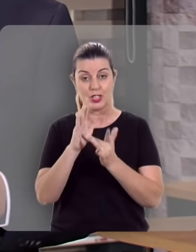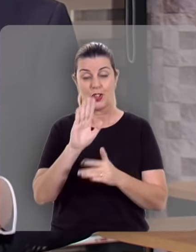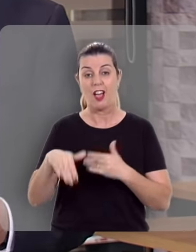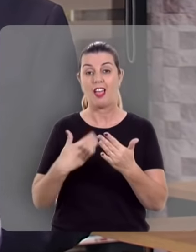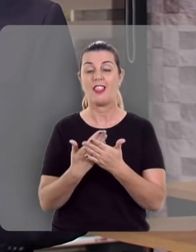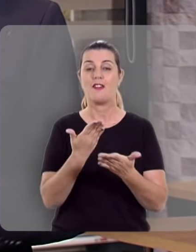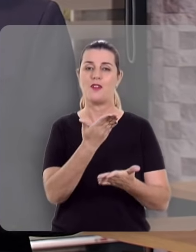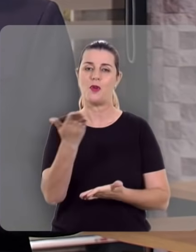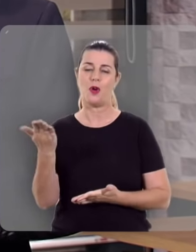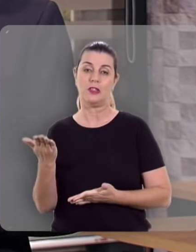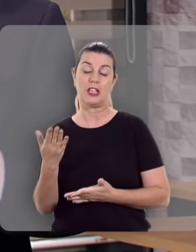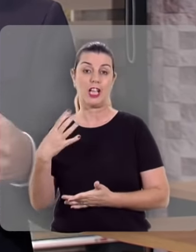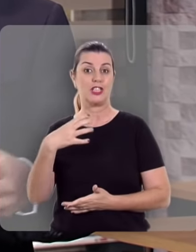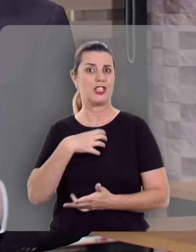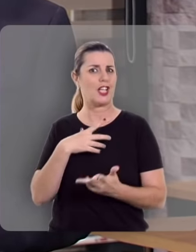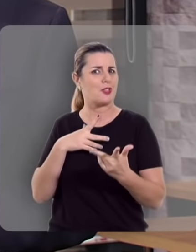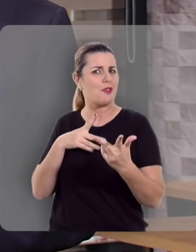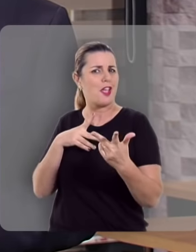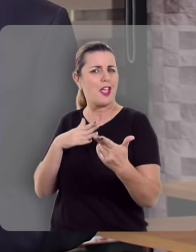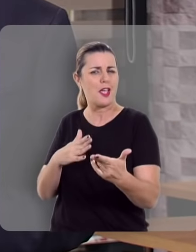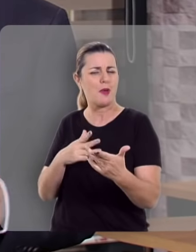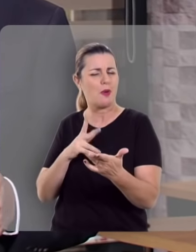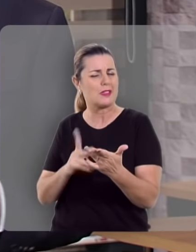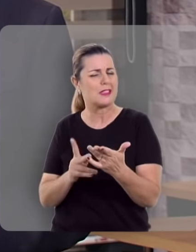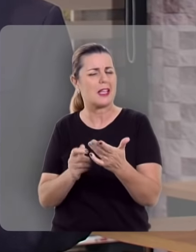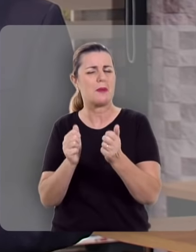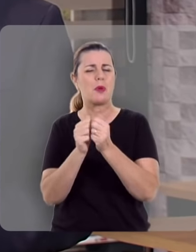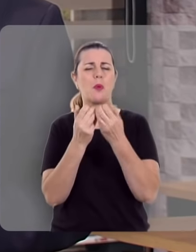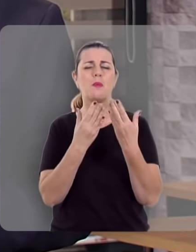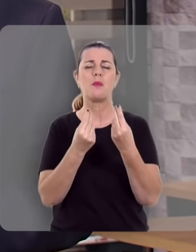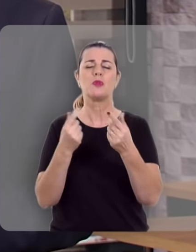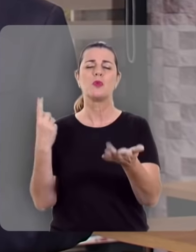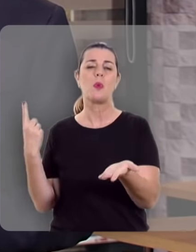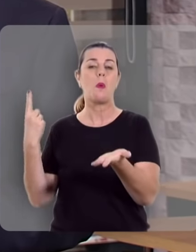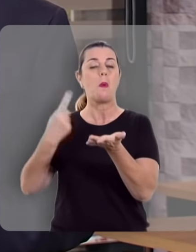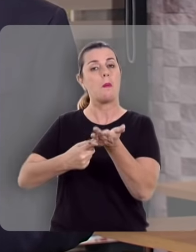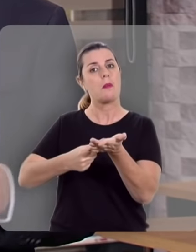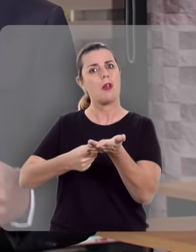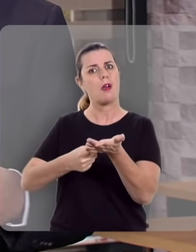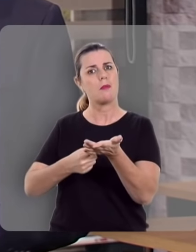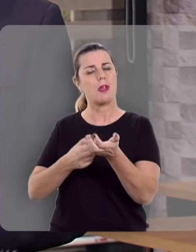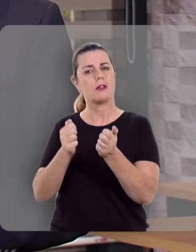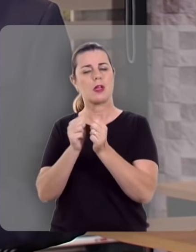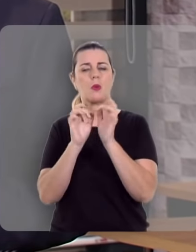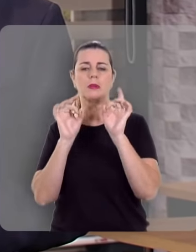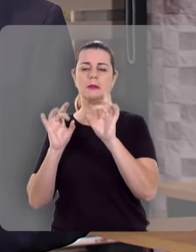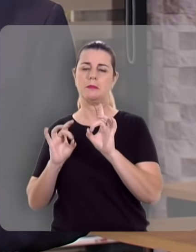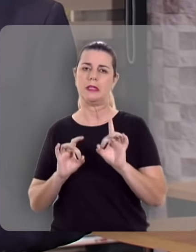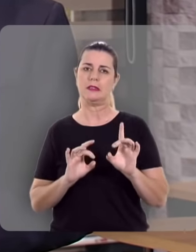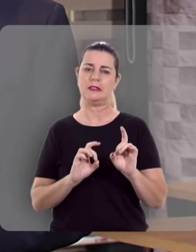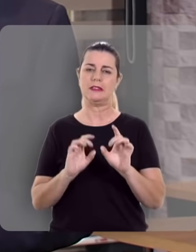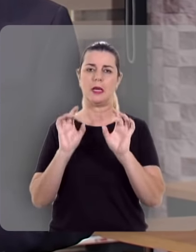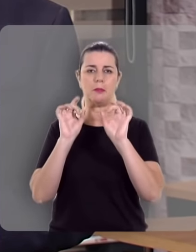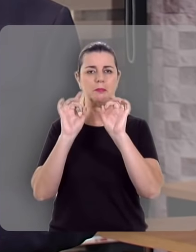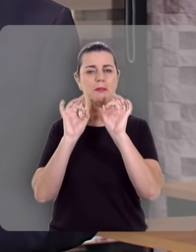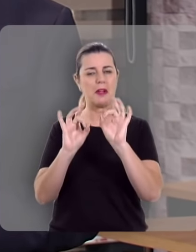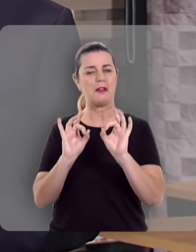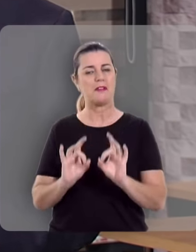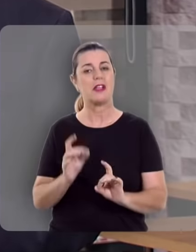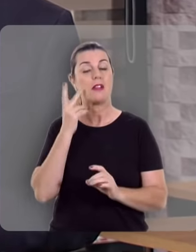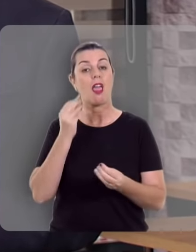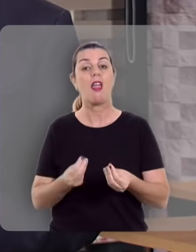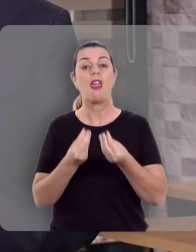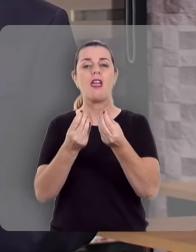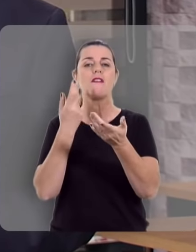você, mas da mesma forma como fazíamos sempre, comprometidos com a excelência de levar até